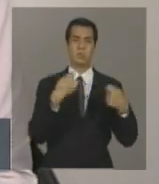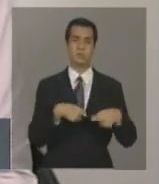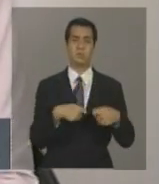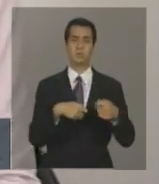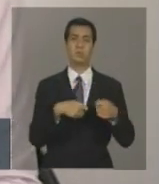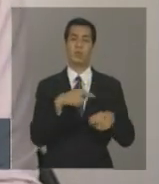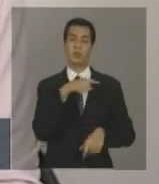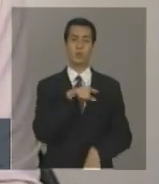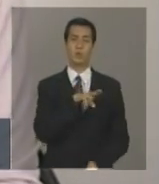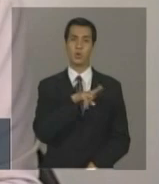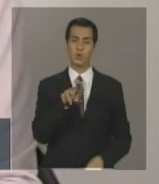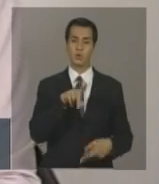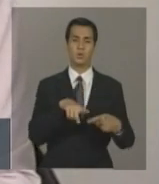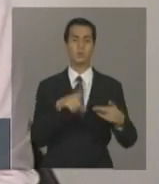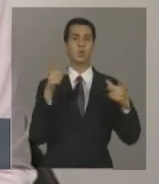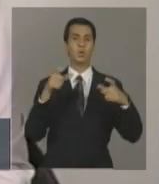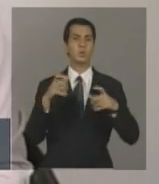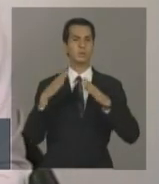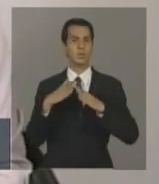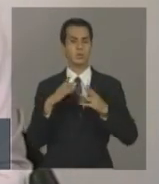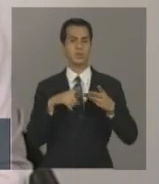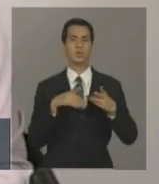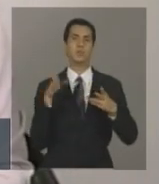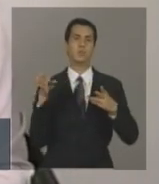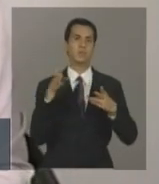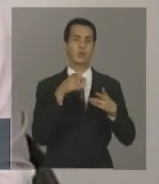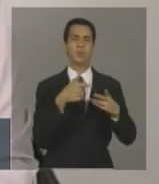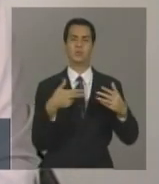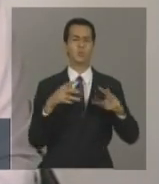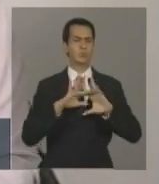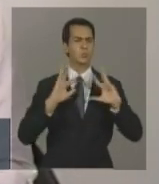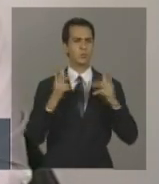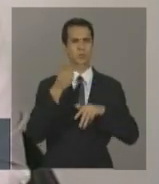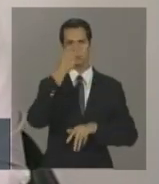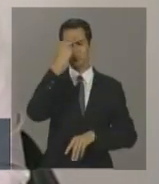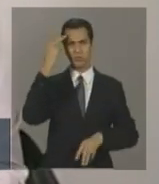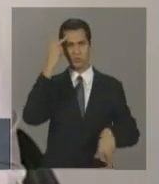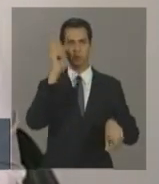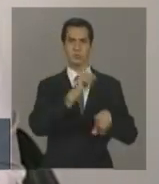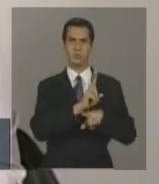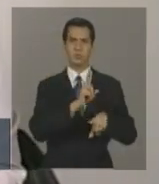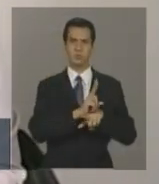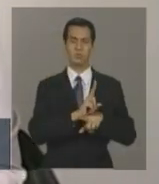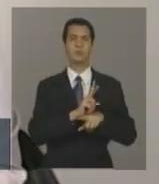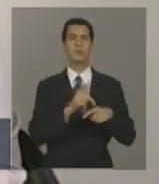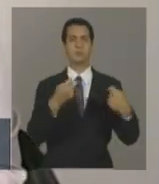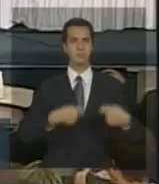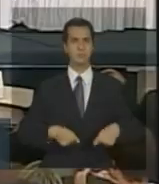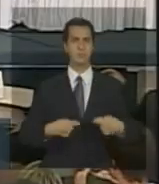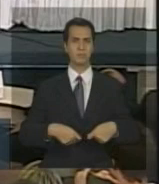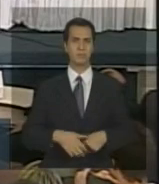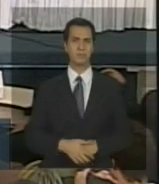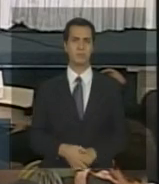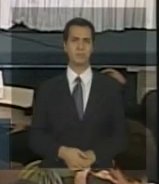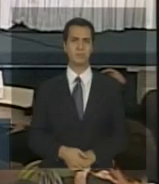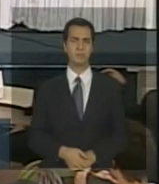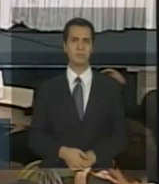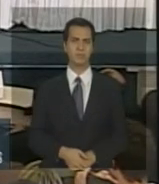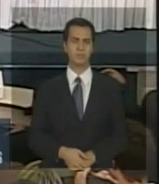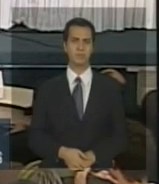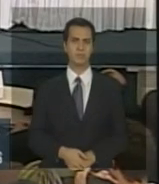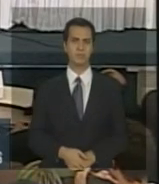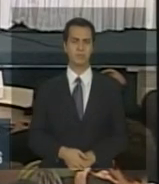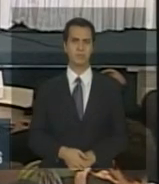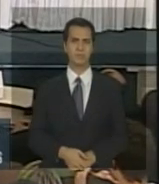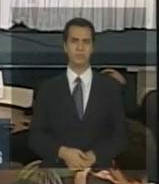identidade, os roteiros e tudo o que diz respeito às pessoas protegidas que estão sob nossa responsabilidade. Há uma